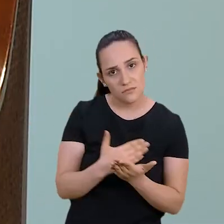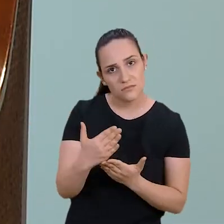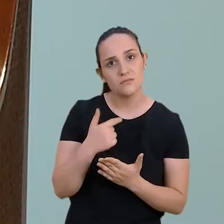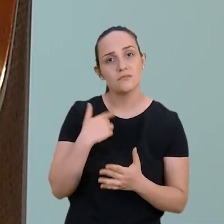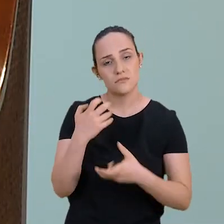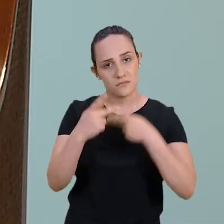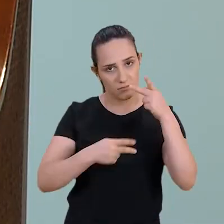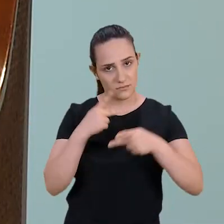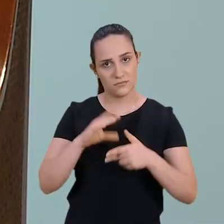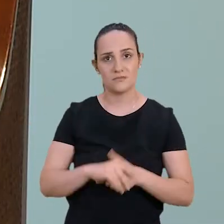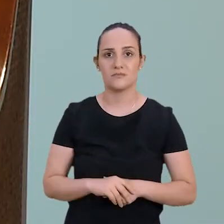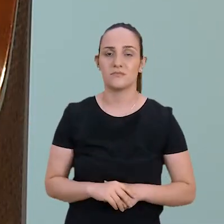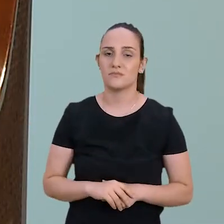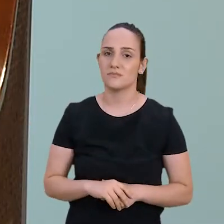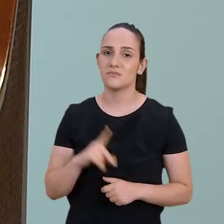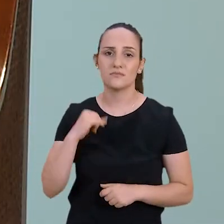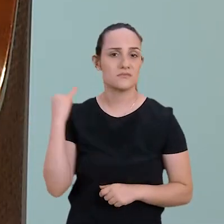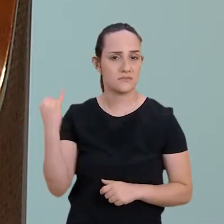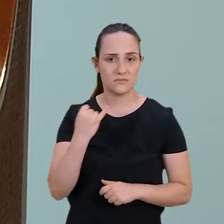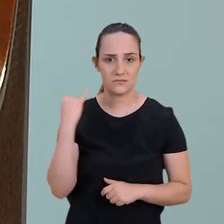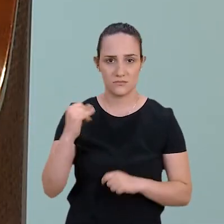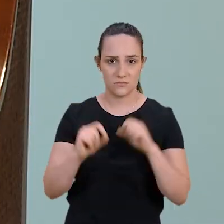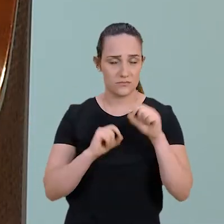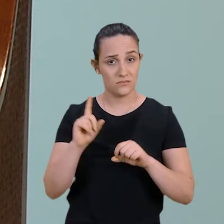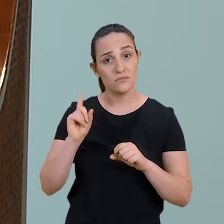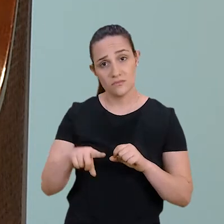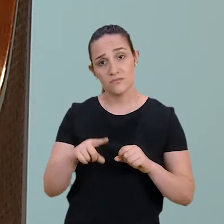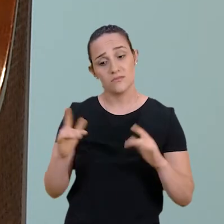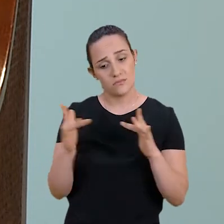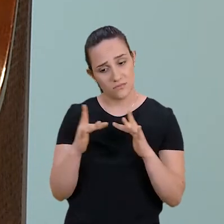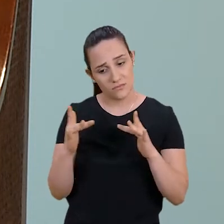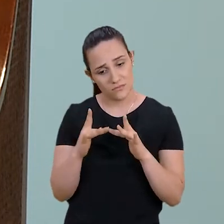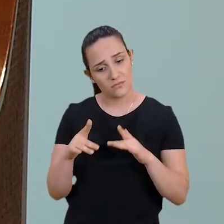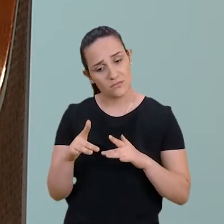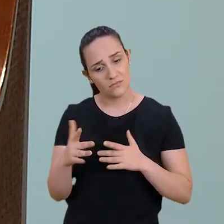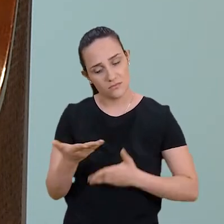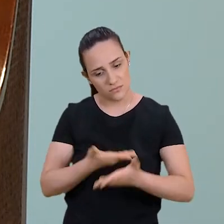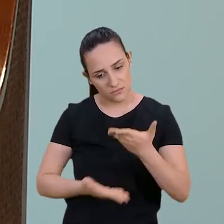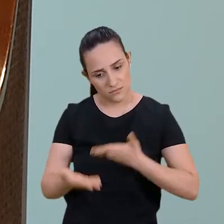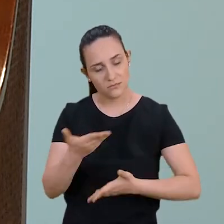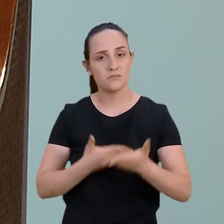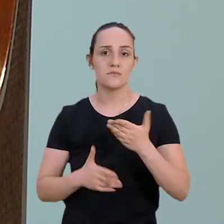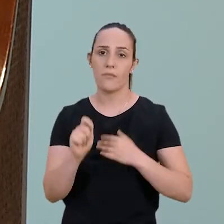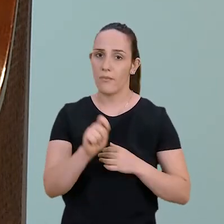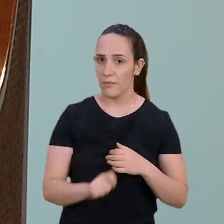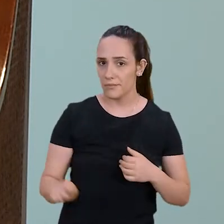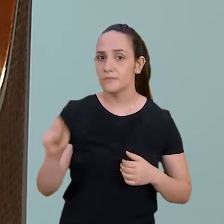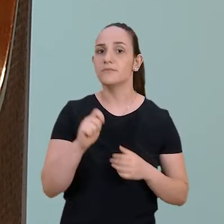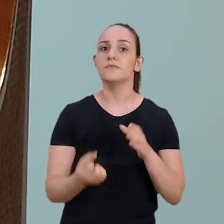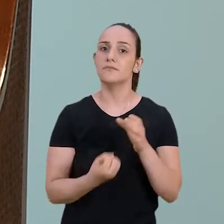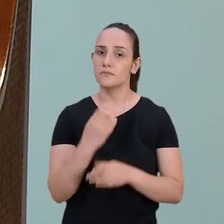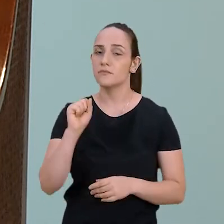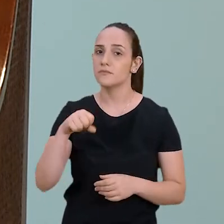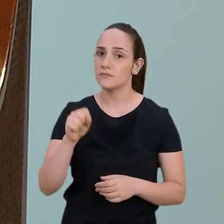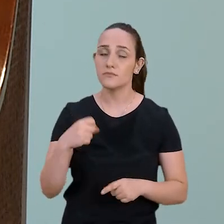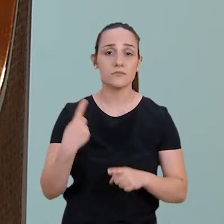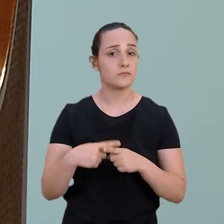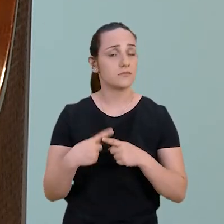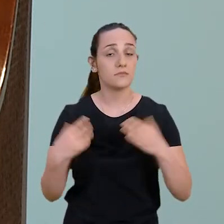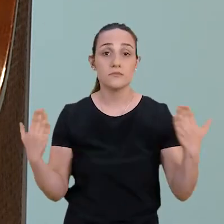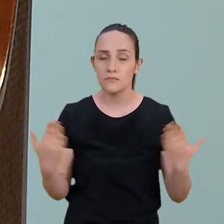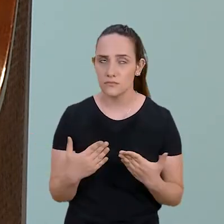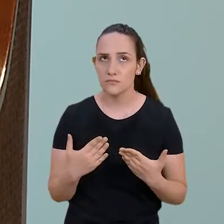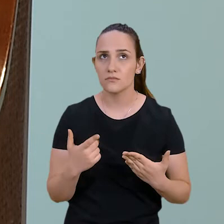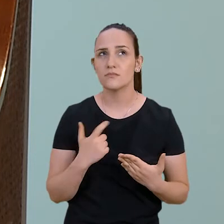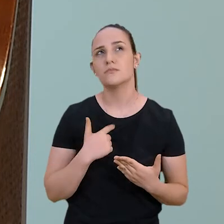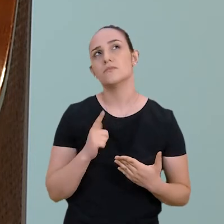quero dizer o seguinte, que isso é muito importante que elas estão fazendo, entendeu? Essa associação, porque hoje a gente já tem